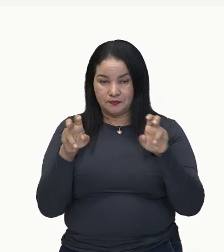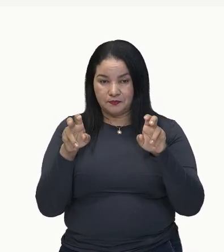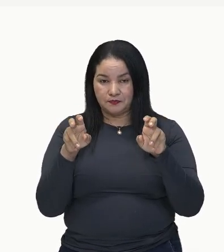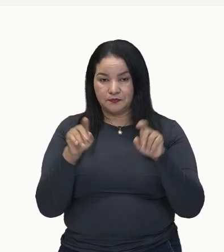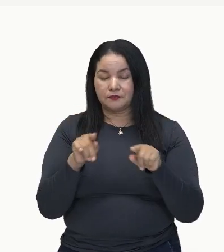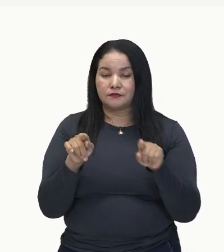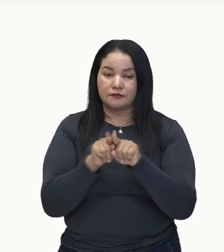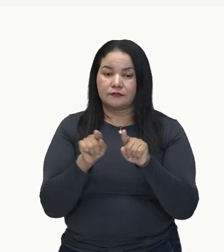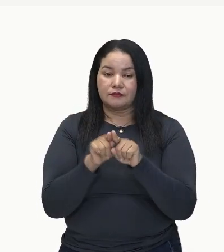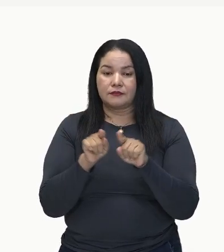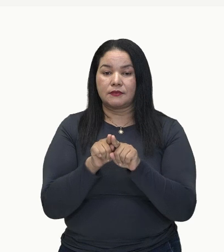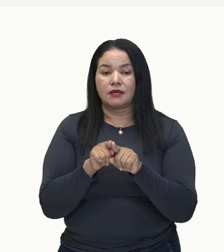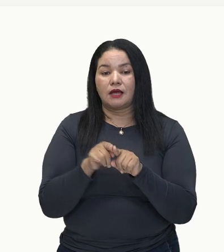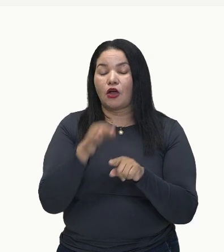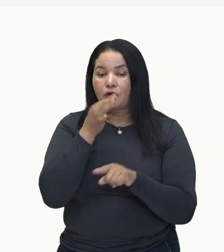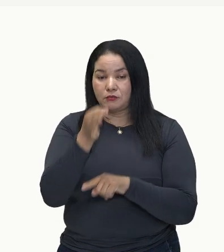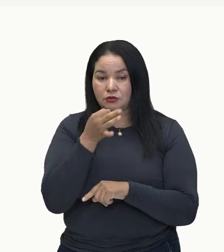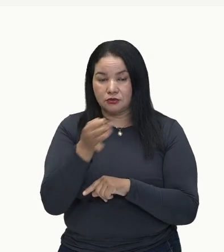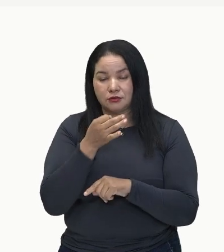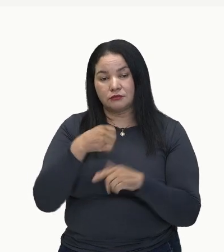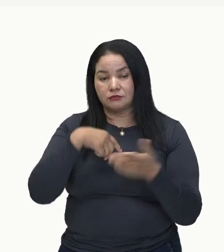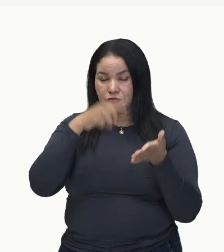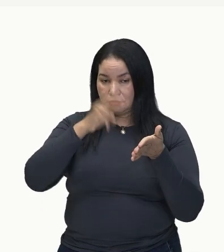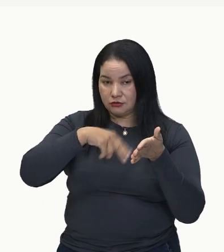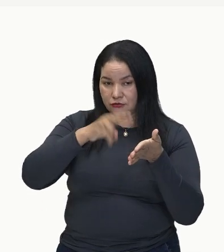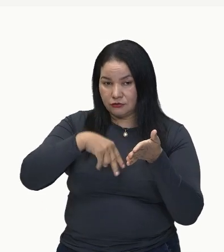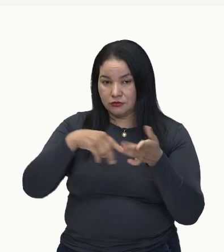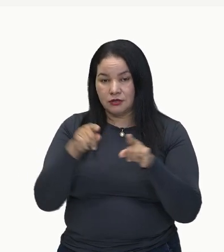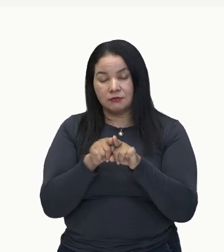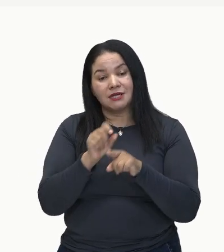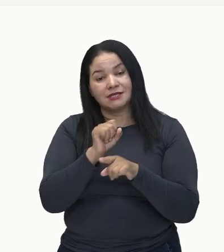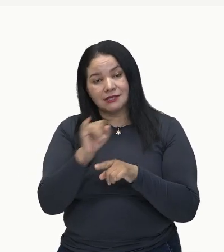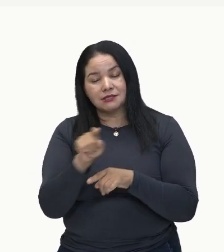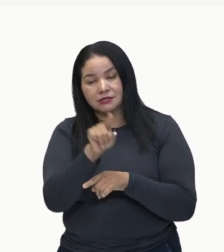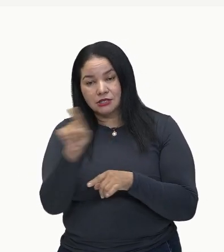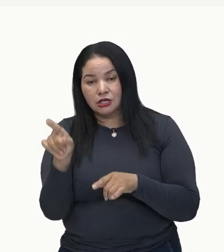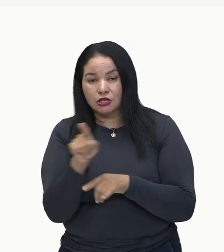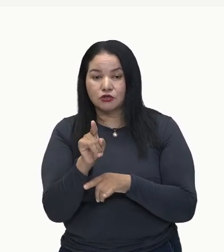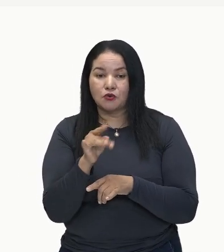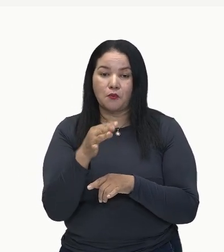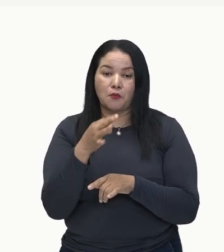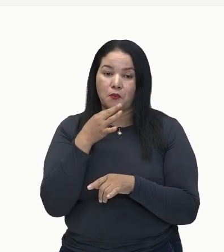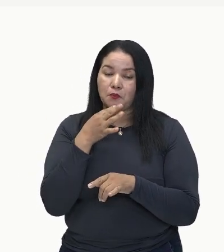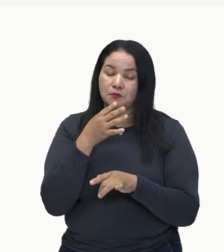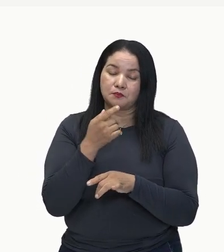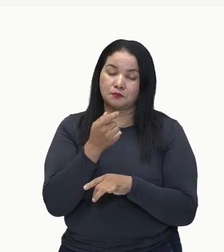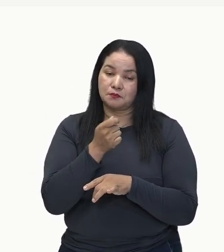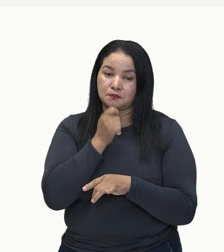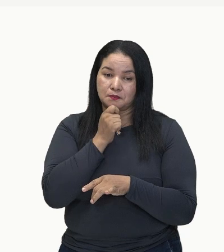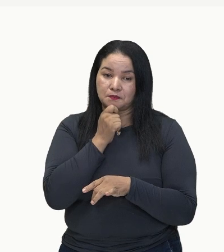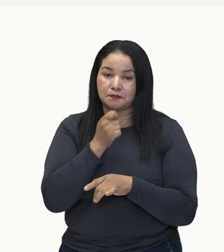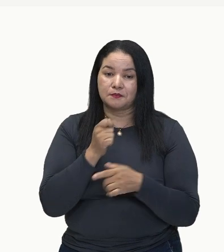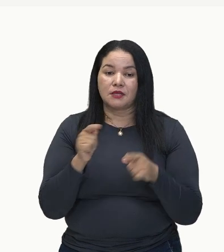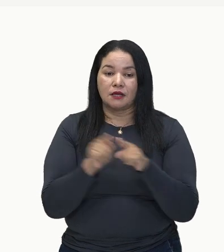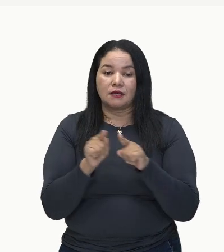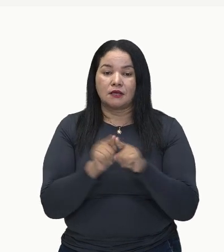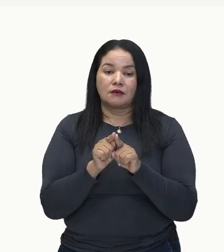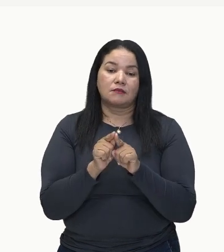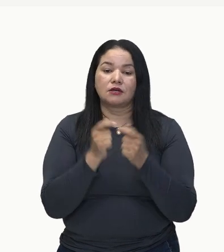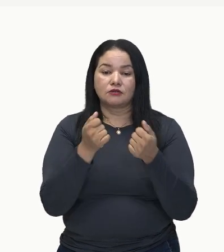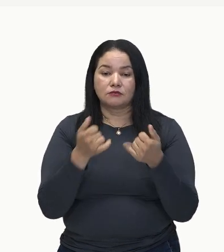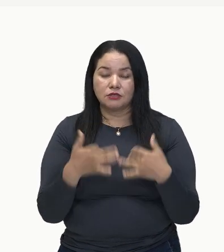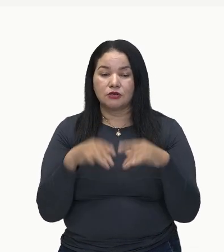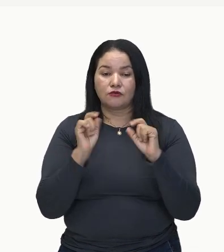vista dos leitores, trate-se como se eles não conhecessem a obra. No planejamento, considere também o veículo,